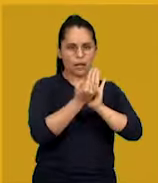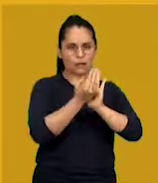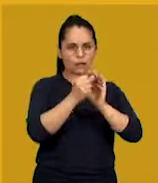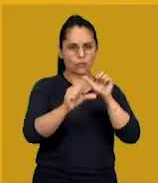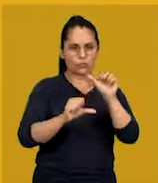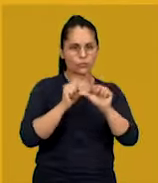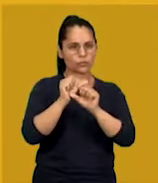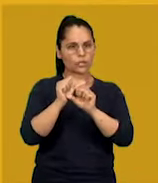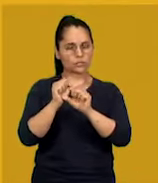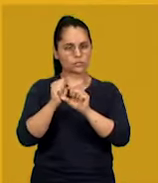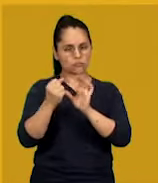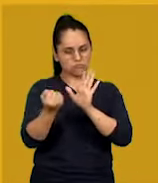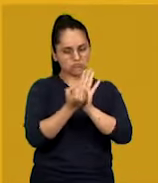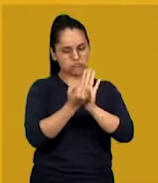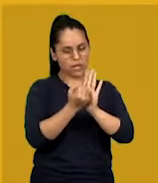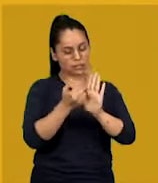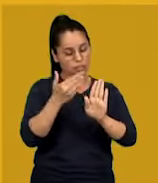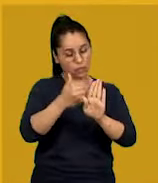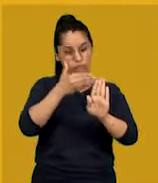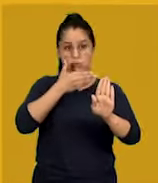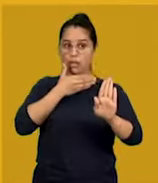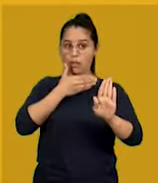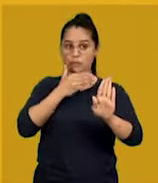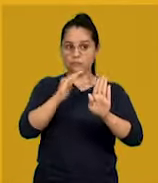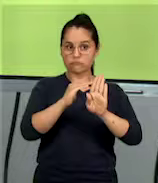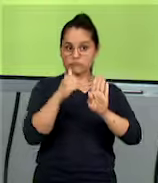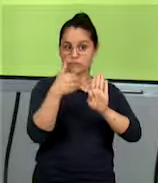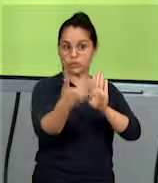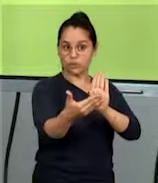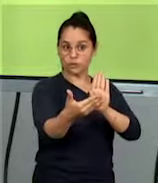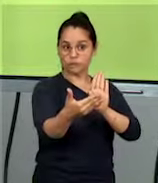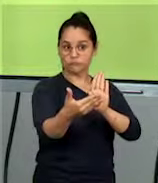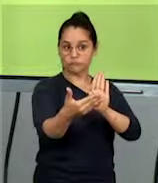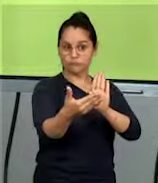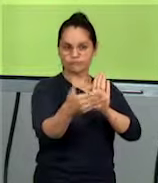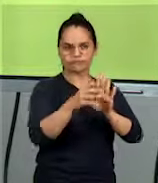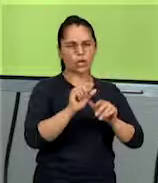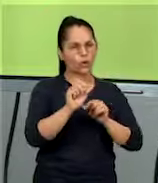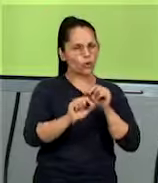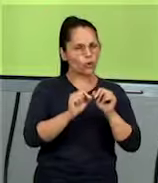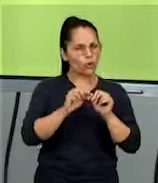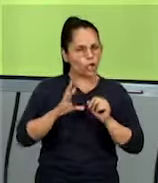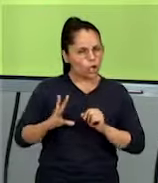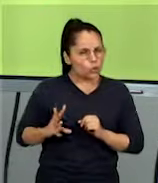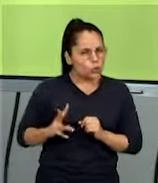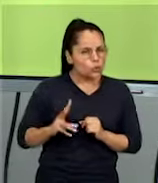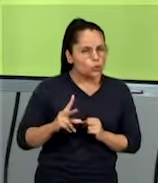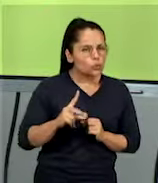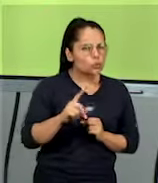mudança entre antes e depois. São todos